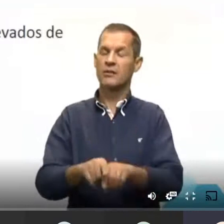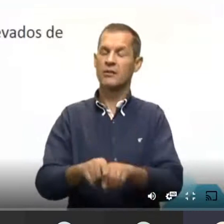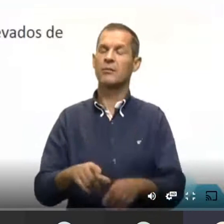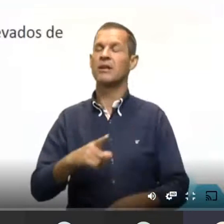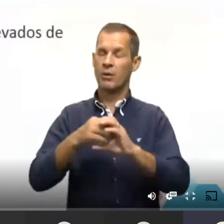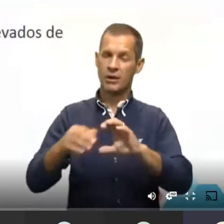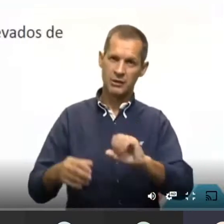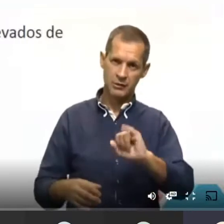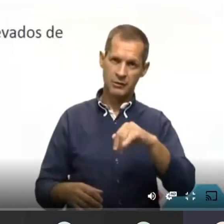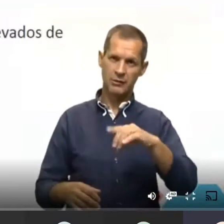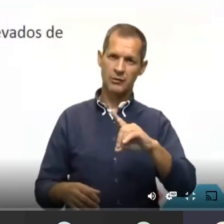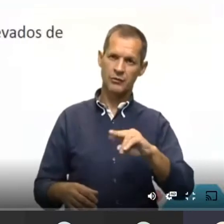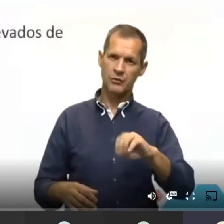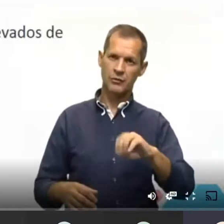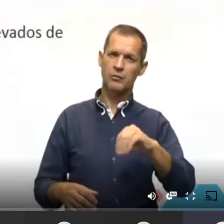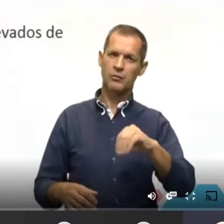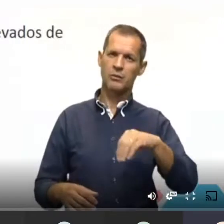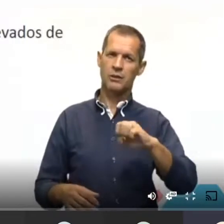síndrome metabólica.